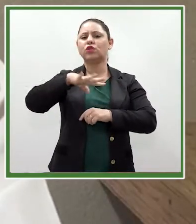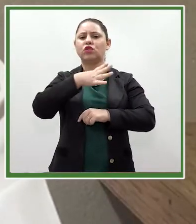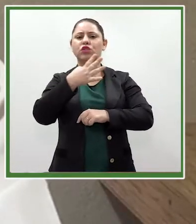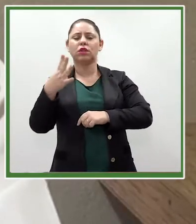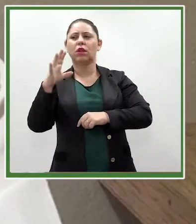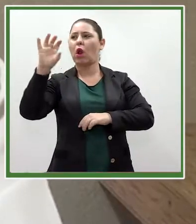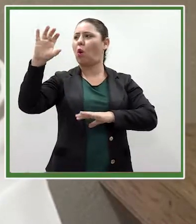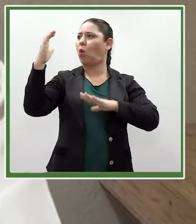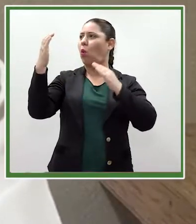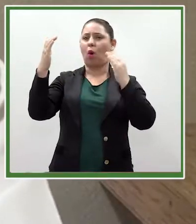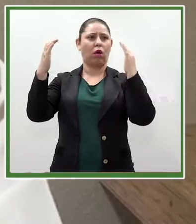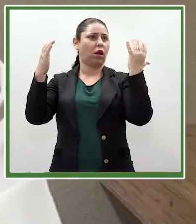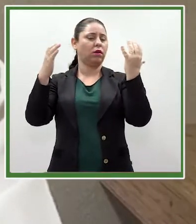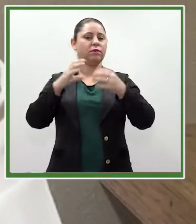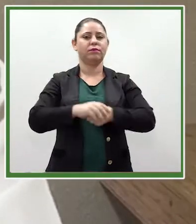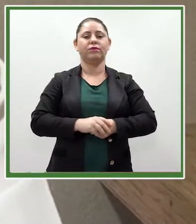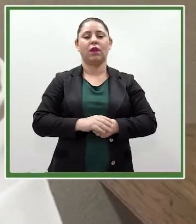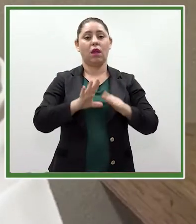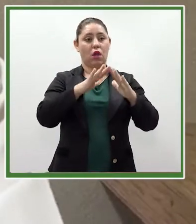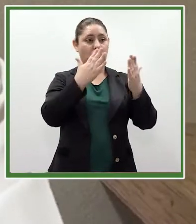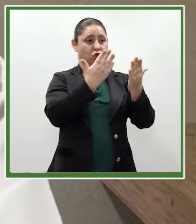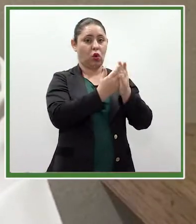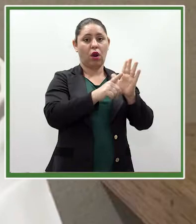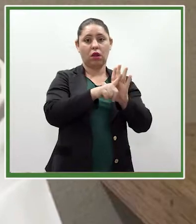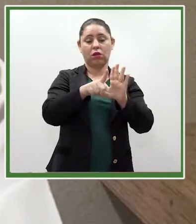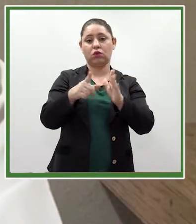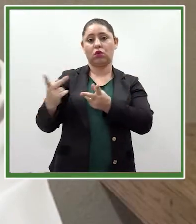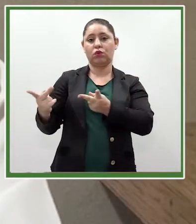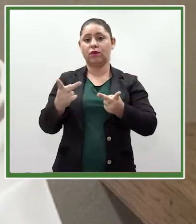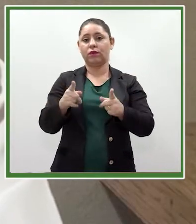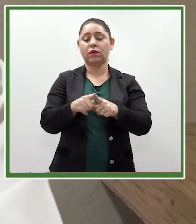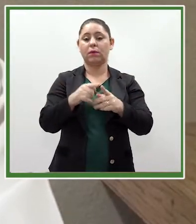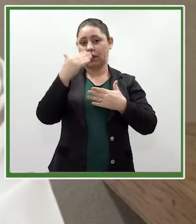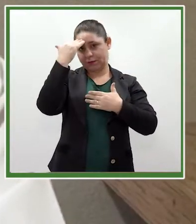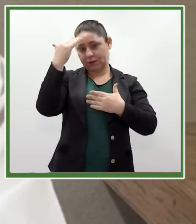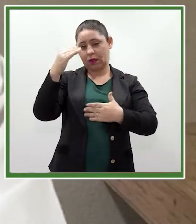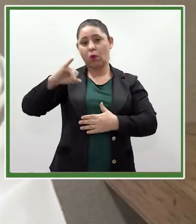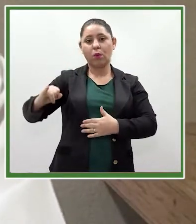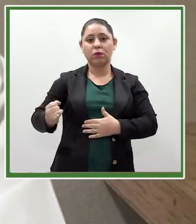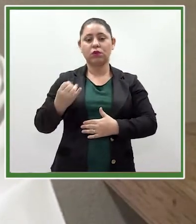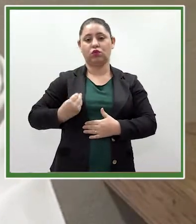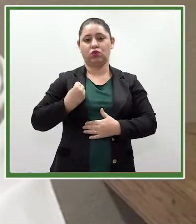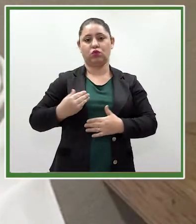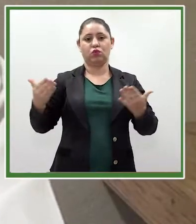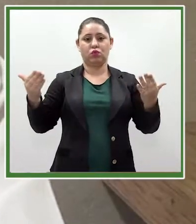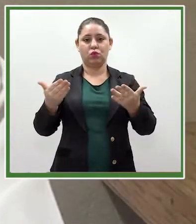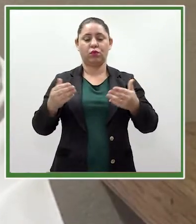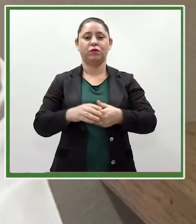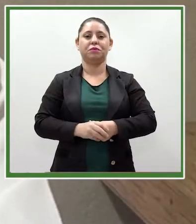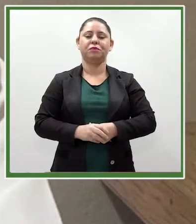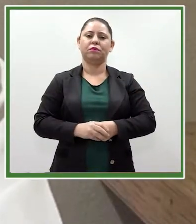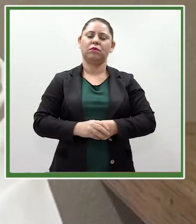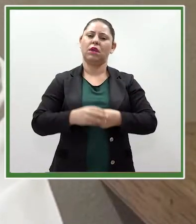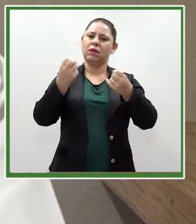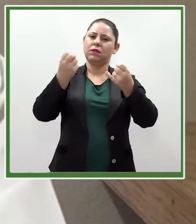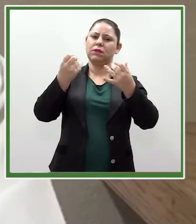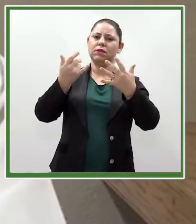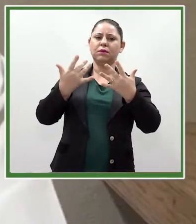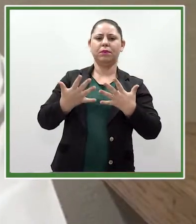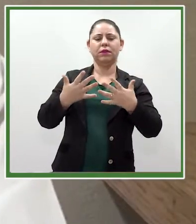agenda climática. Gostaria de agradecer também à Escola do Legislativo pelo convite e pela oportunidade de estar aqui com